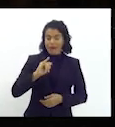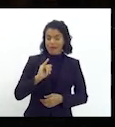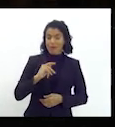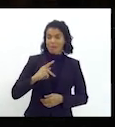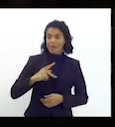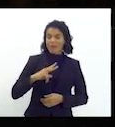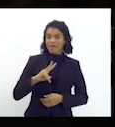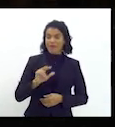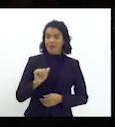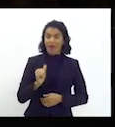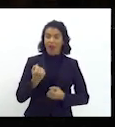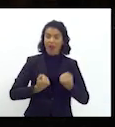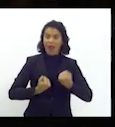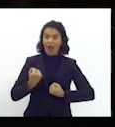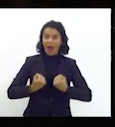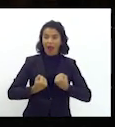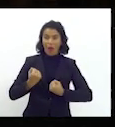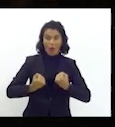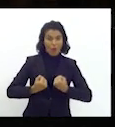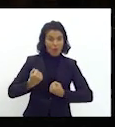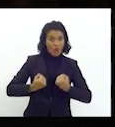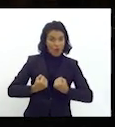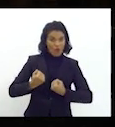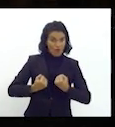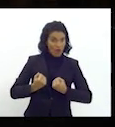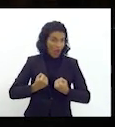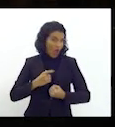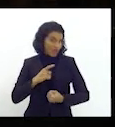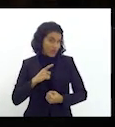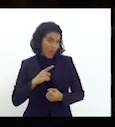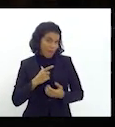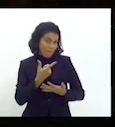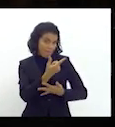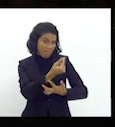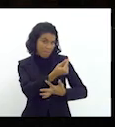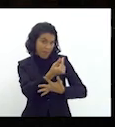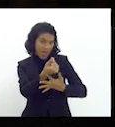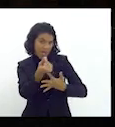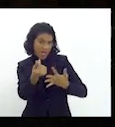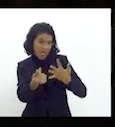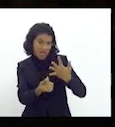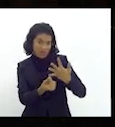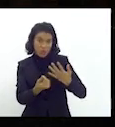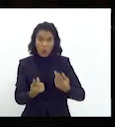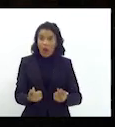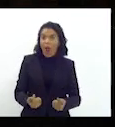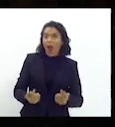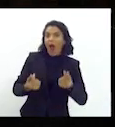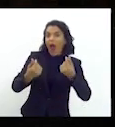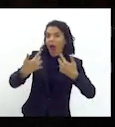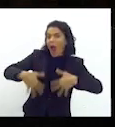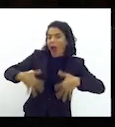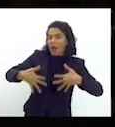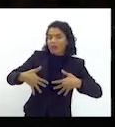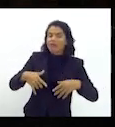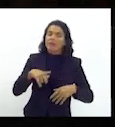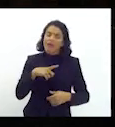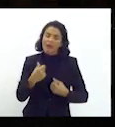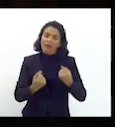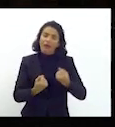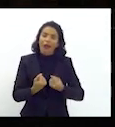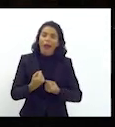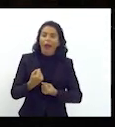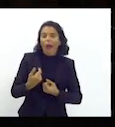em carro e carro tem todos os preços tem carros caríssimos mas também tem